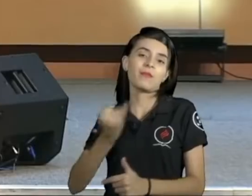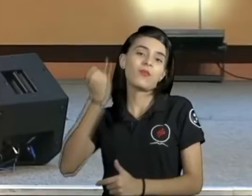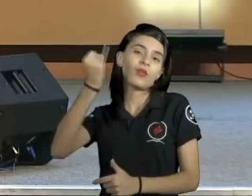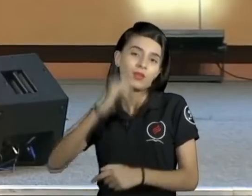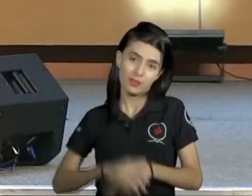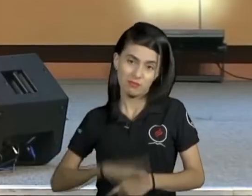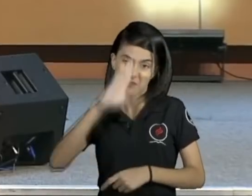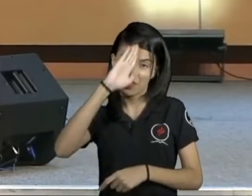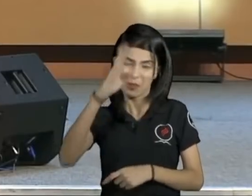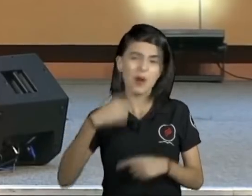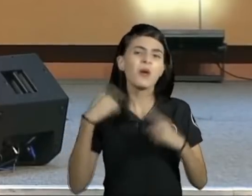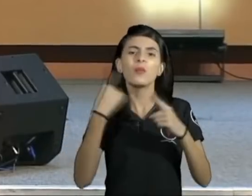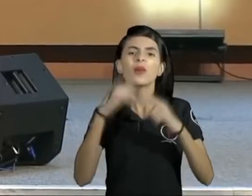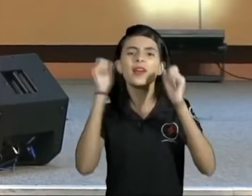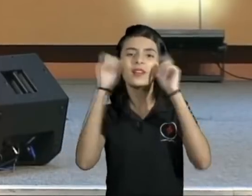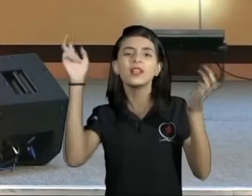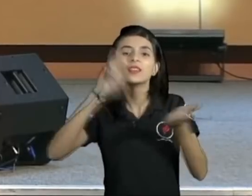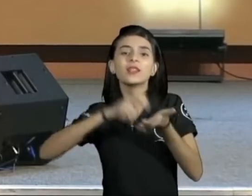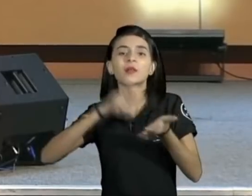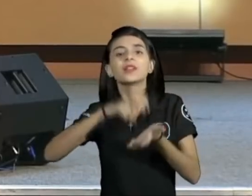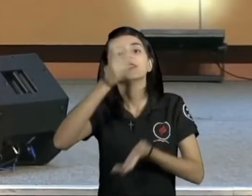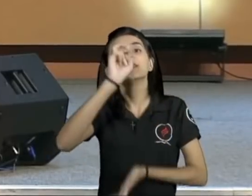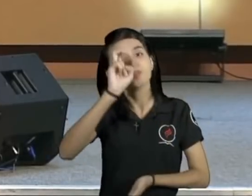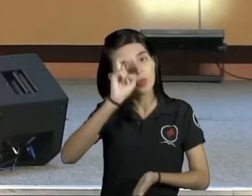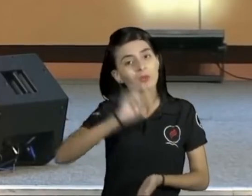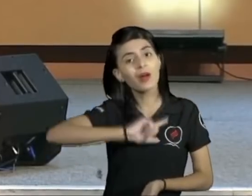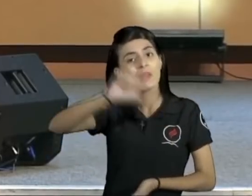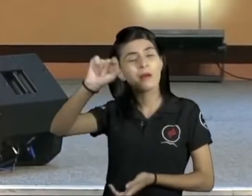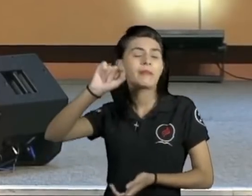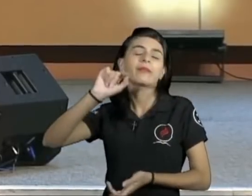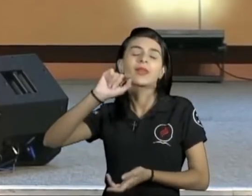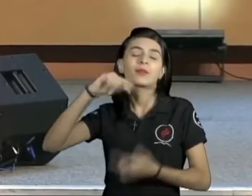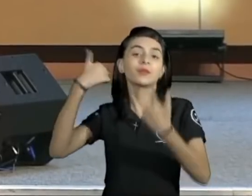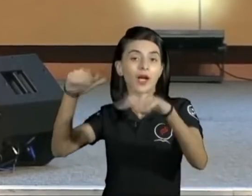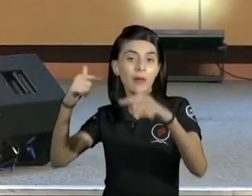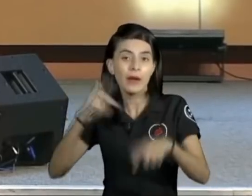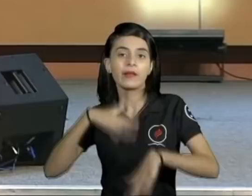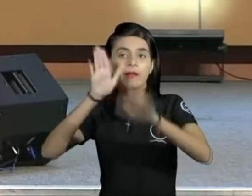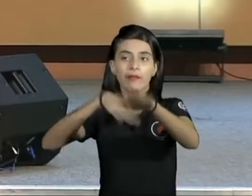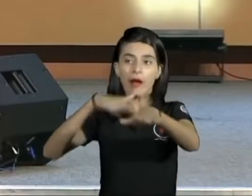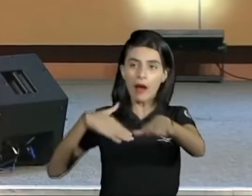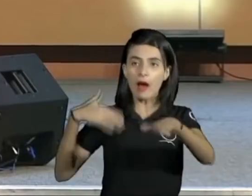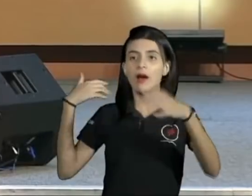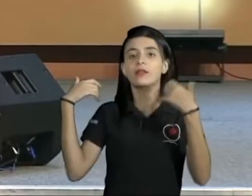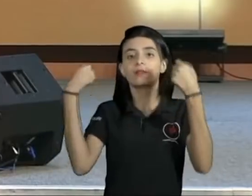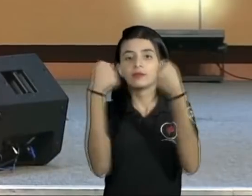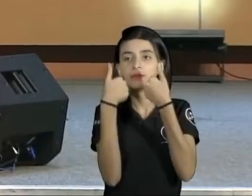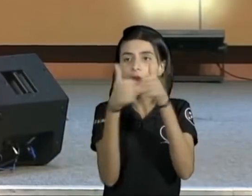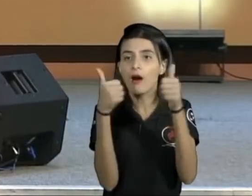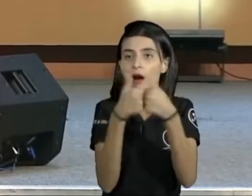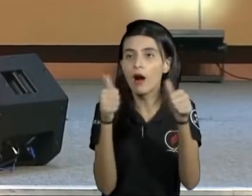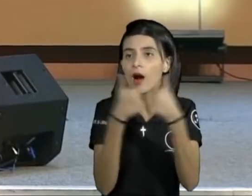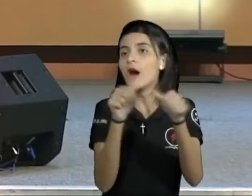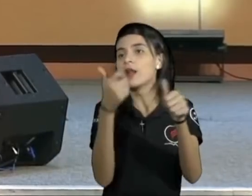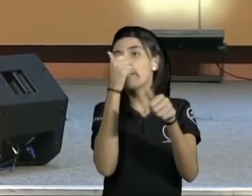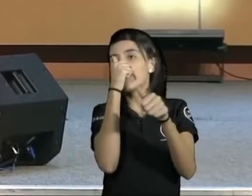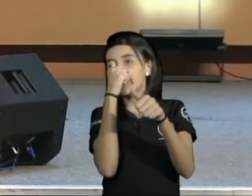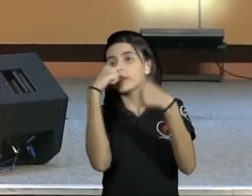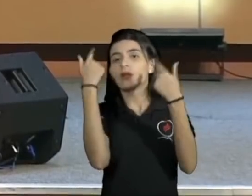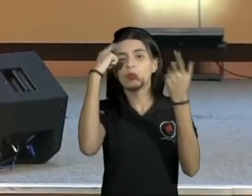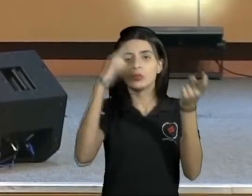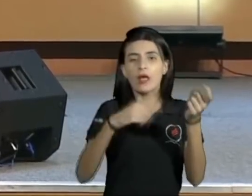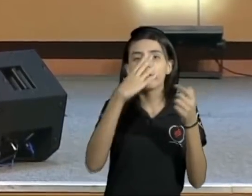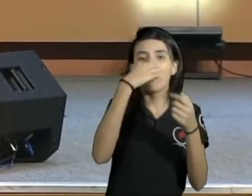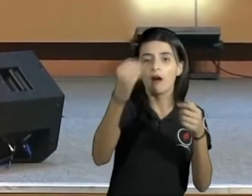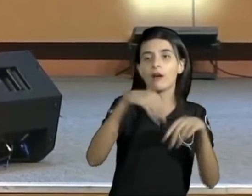é porque você acorda a 5 horas da manhã todo dia para ir para o trabalho anda de trânsito anda de lotada anda de Bus de sei lá